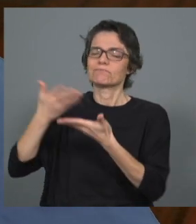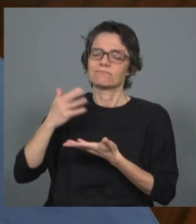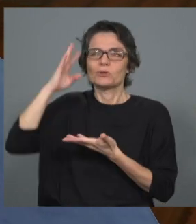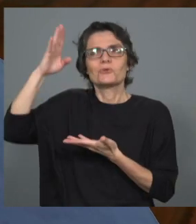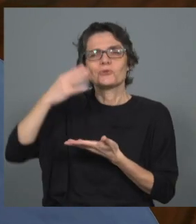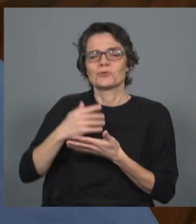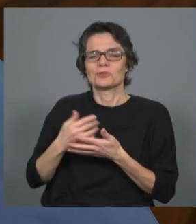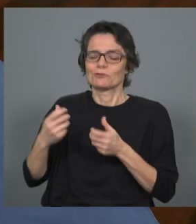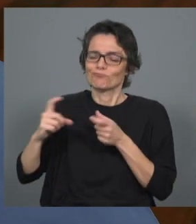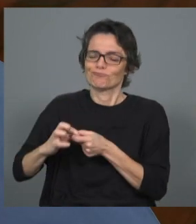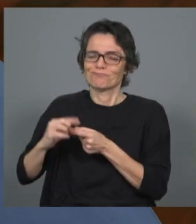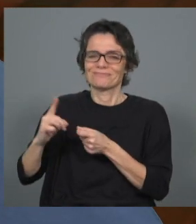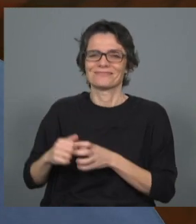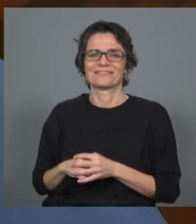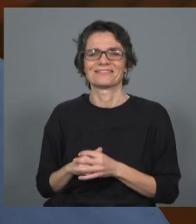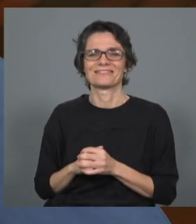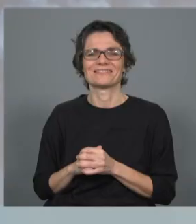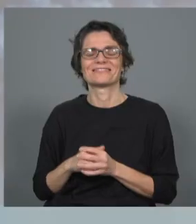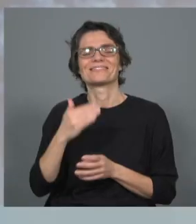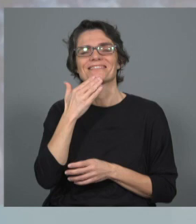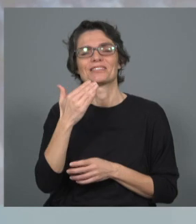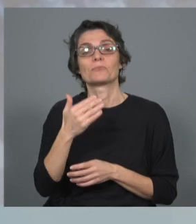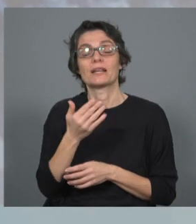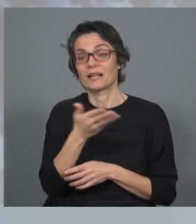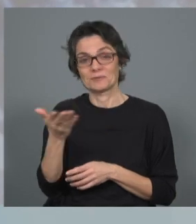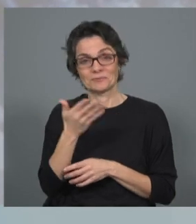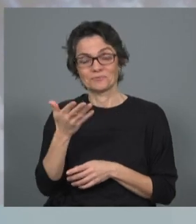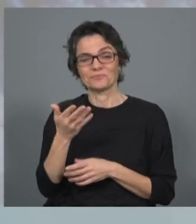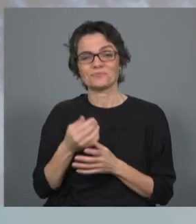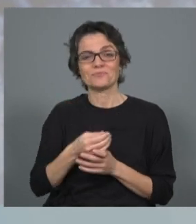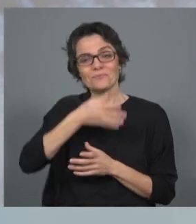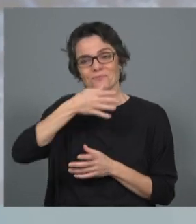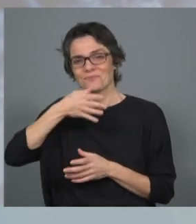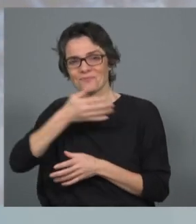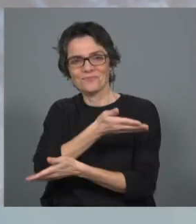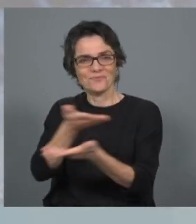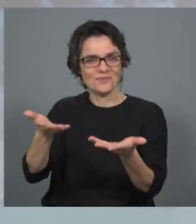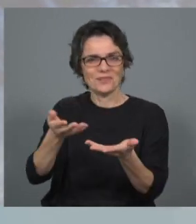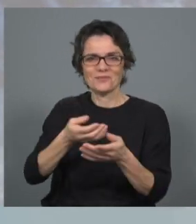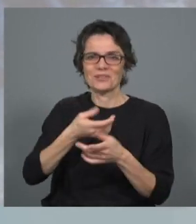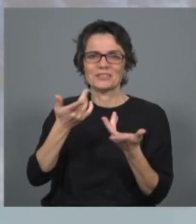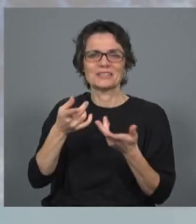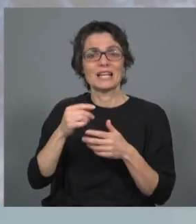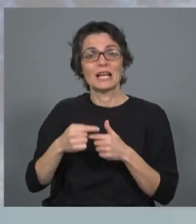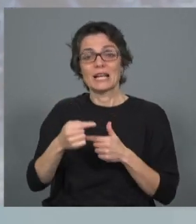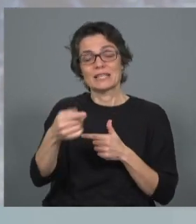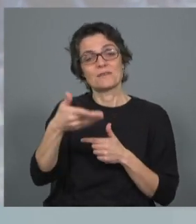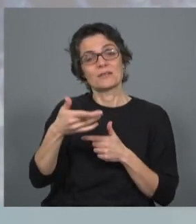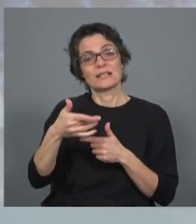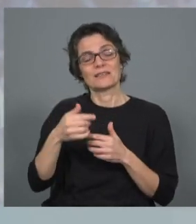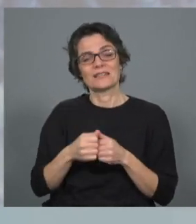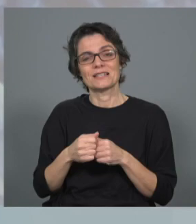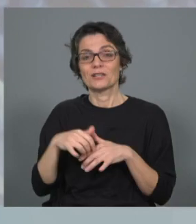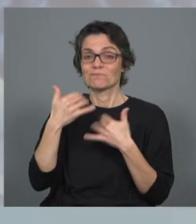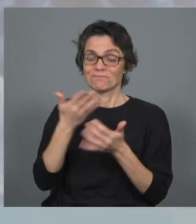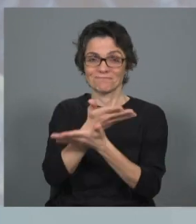tem para nos propor. Agradeço-vos os testemunhos e a apresentação da proposta que é feita para a Semana das Vocações que está em curso, e